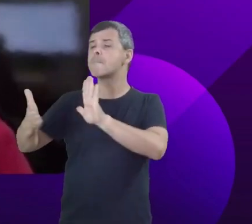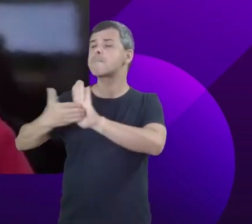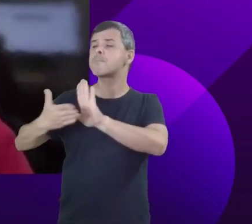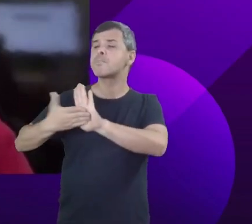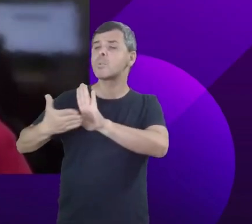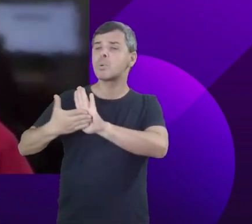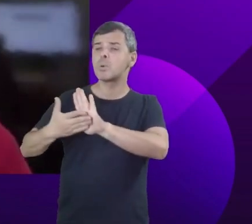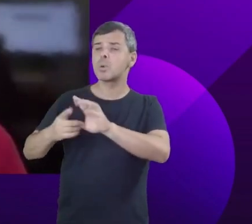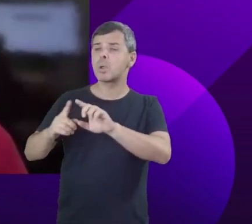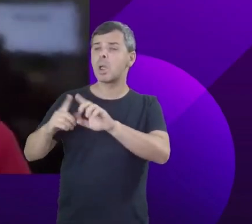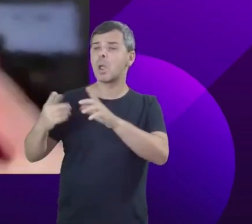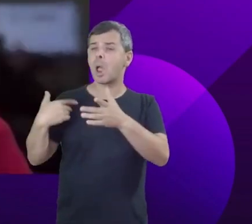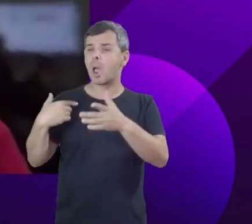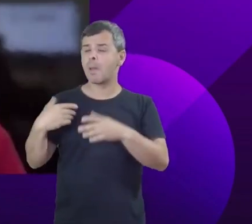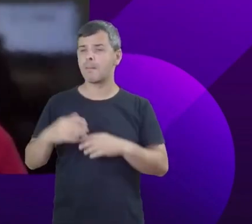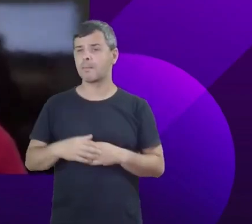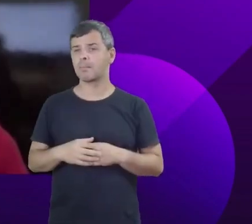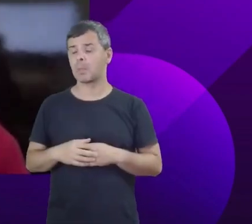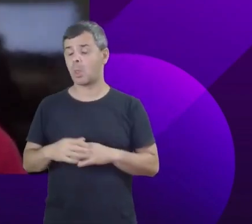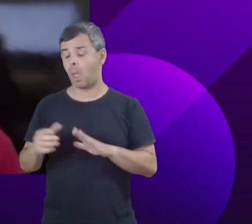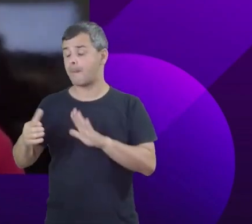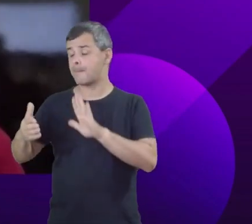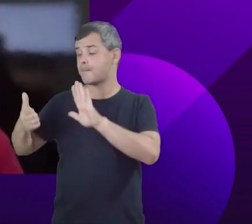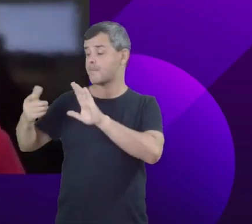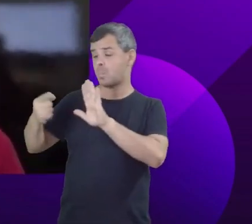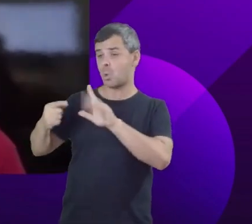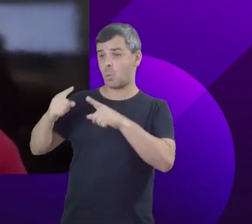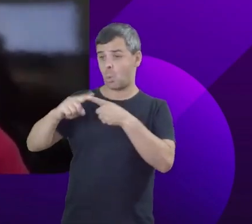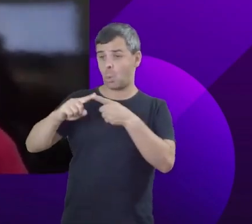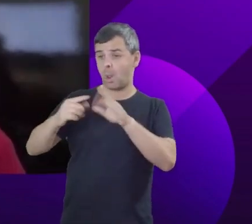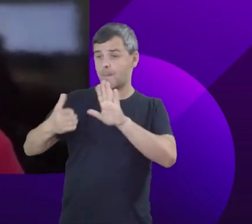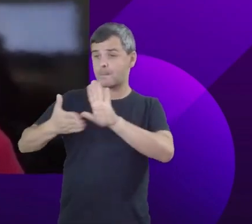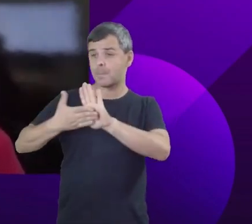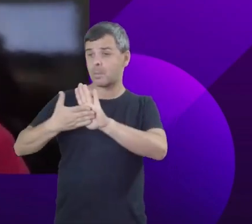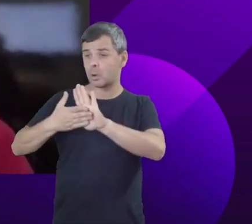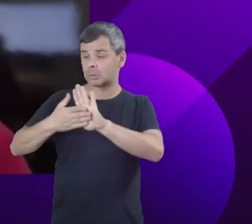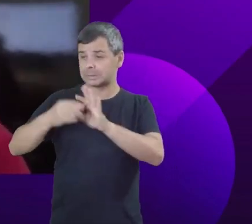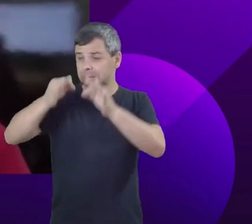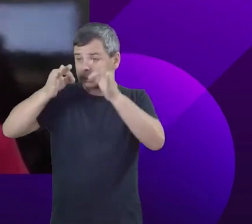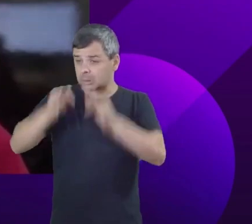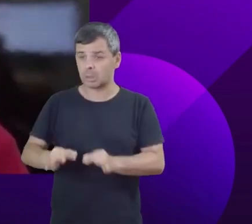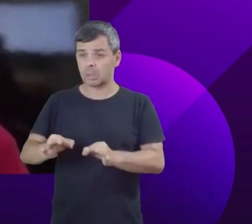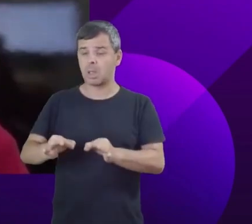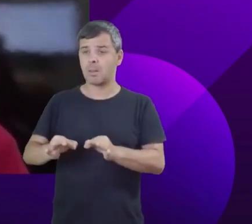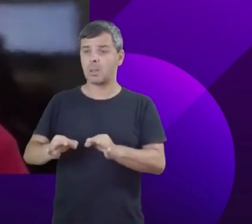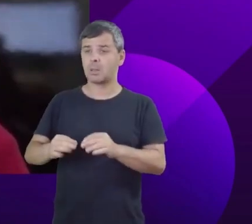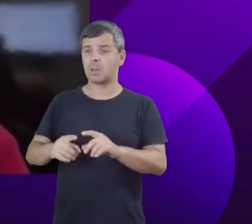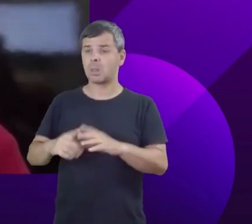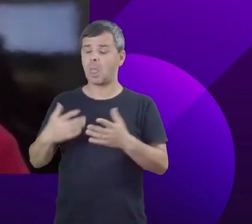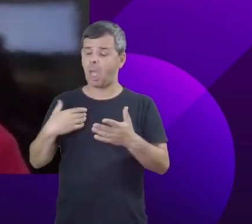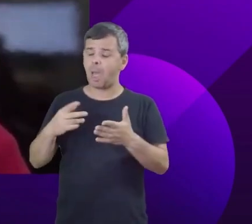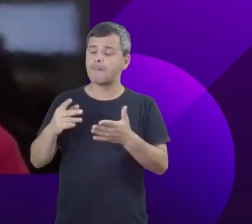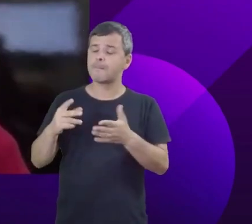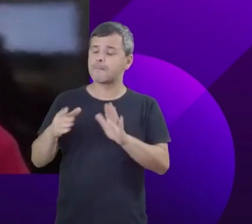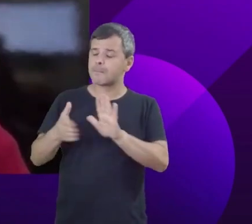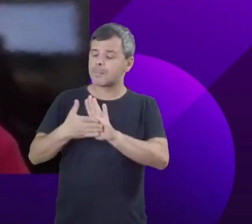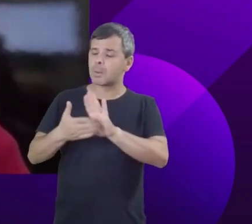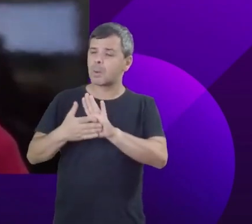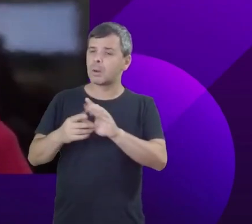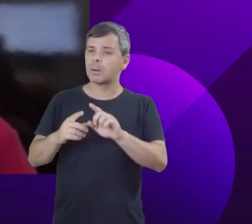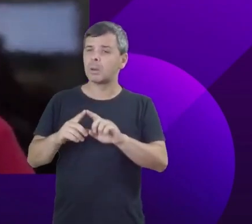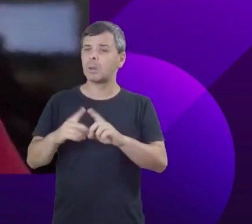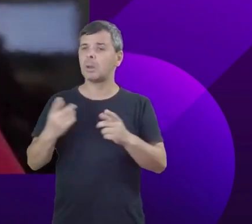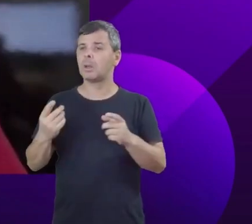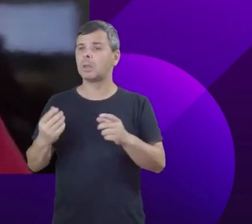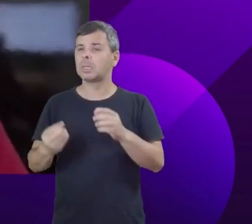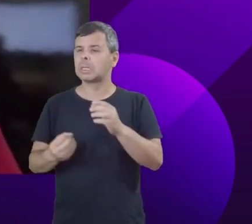propostas, né, uma delas já está sendo mais concreta, e as outras, elas ainda estão em fase